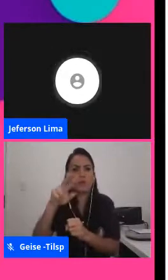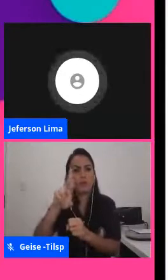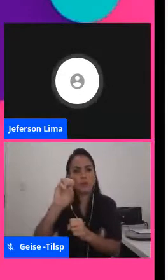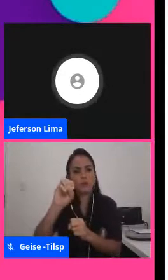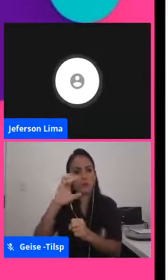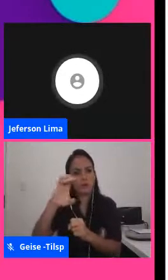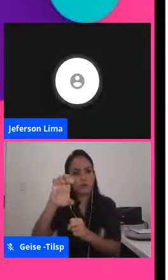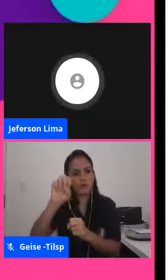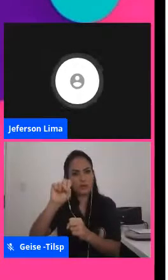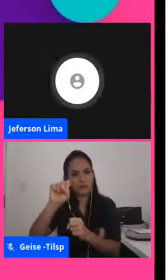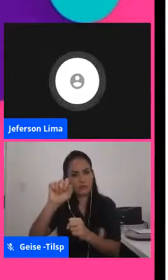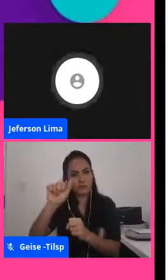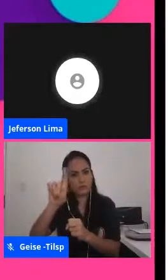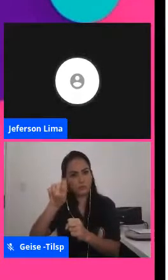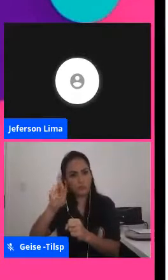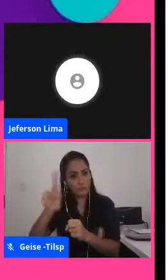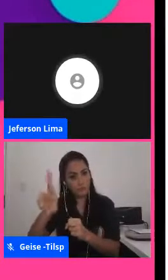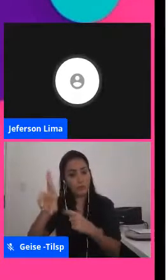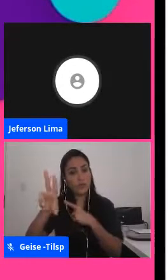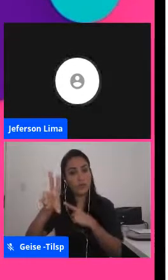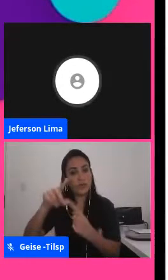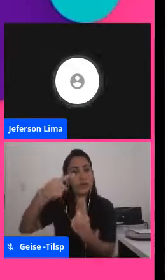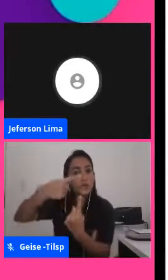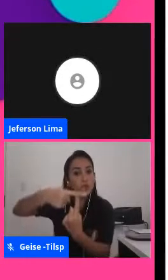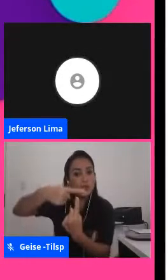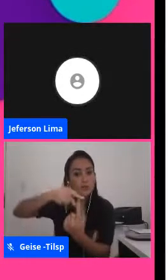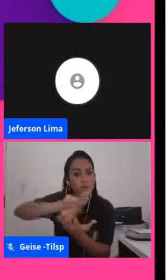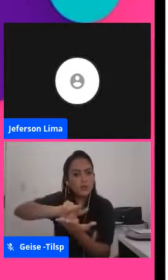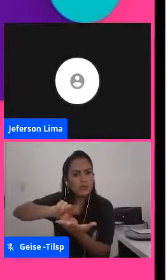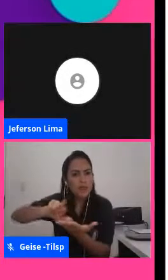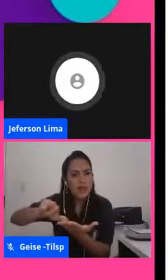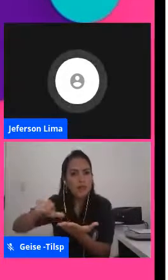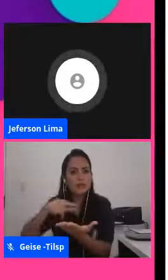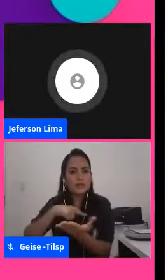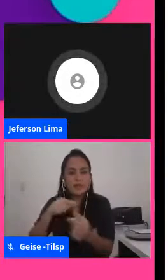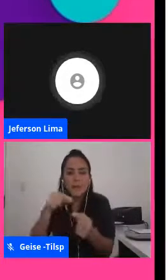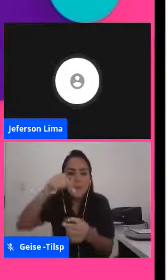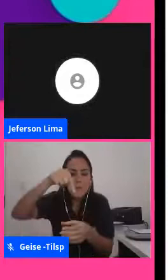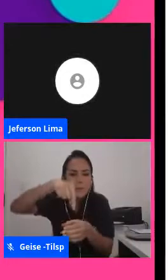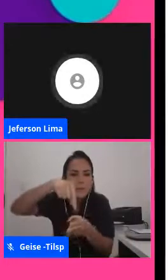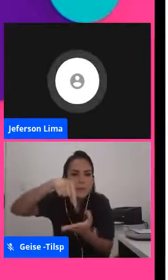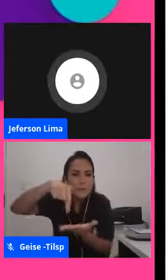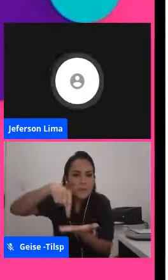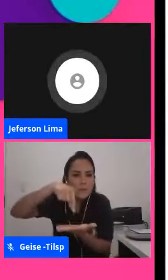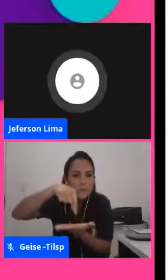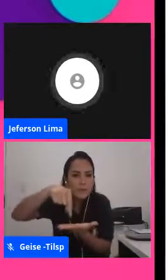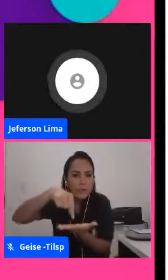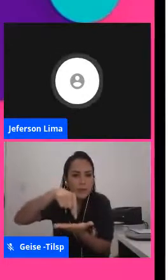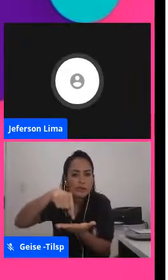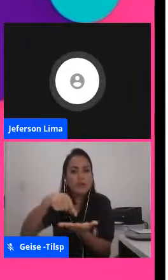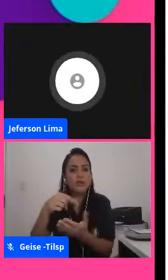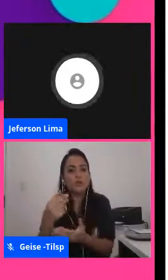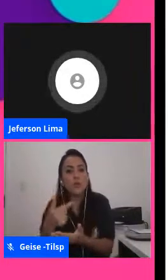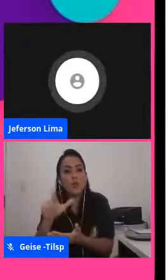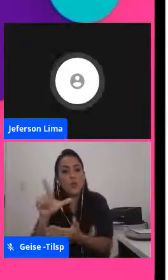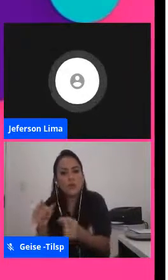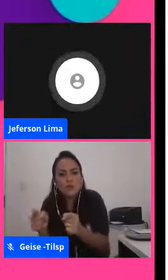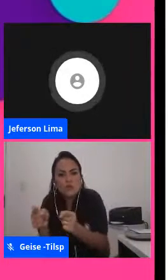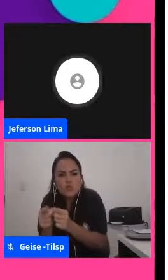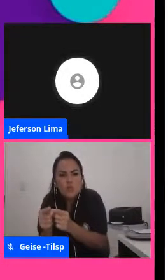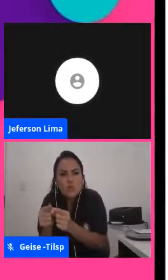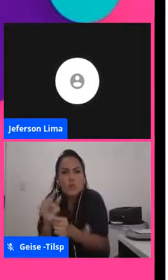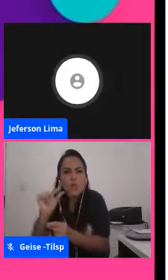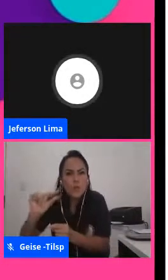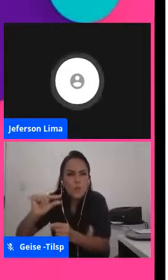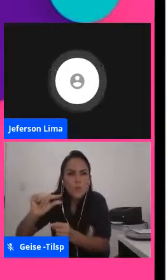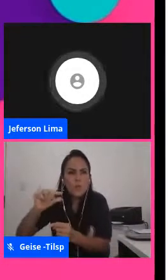também de pinos, né, com essas versões menores aqui, como é o caso do Arduino Nano, Mini, e por aí vai. Mas esse form factor aqui, ele tem um